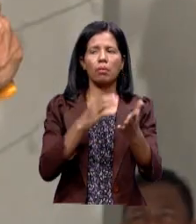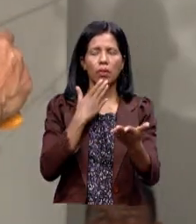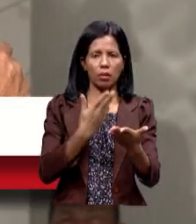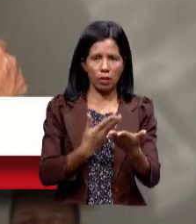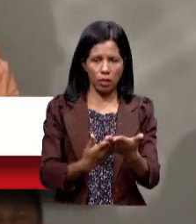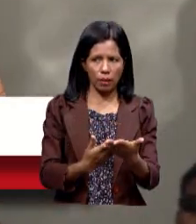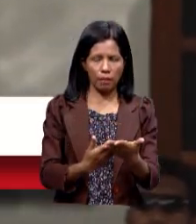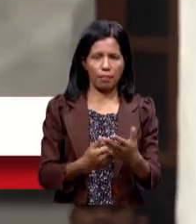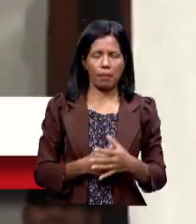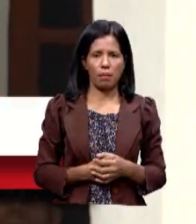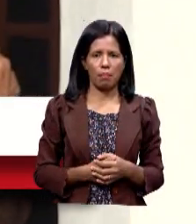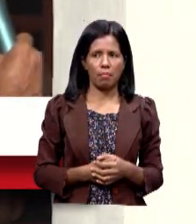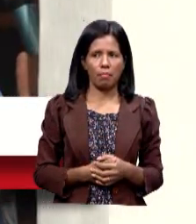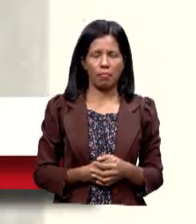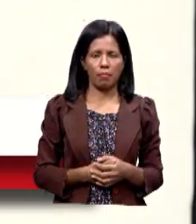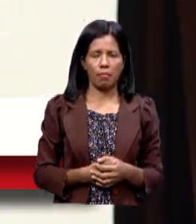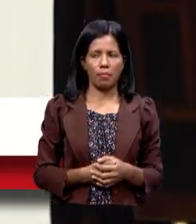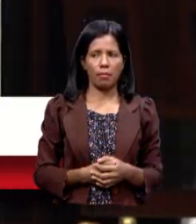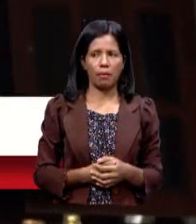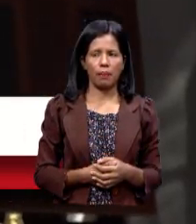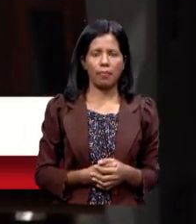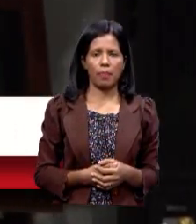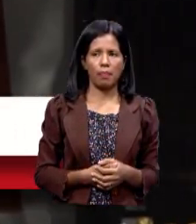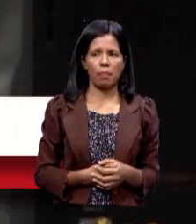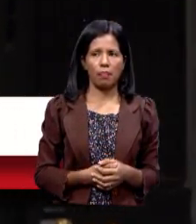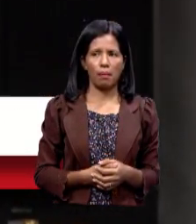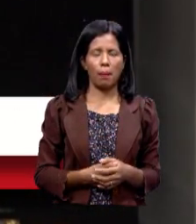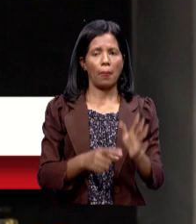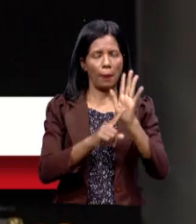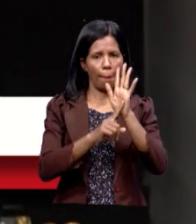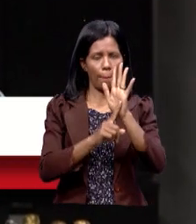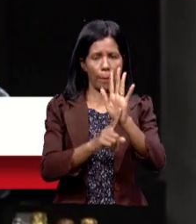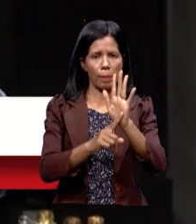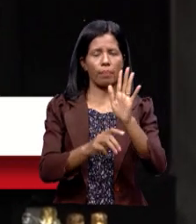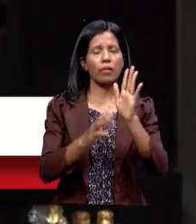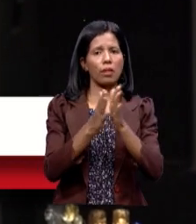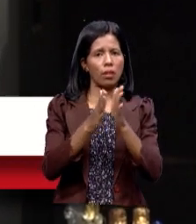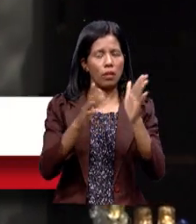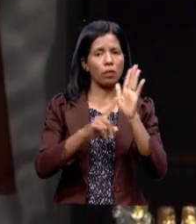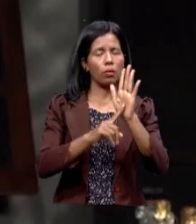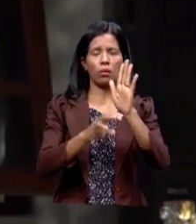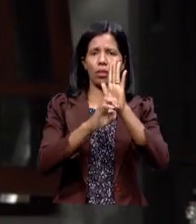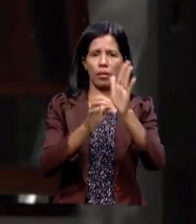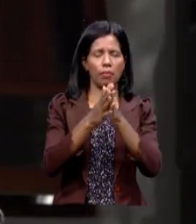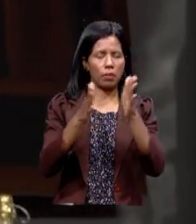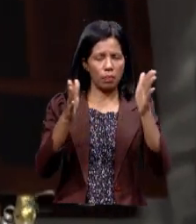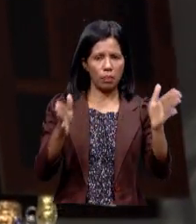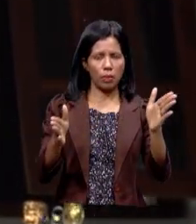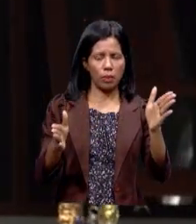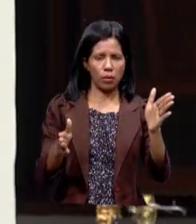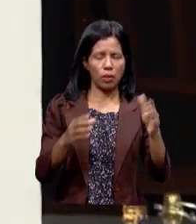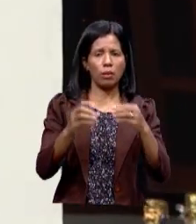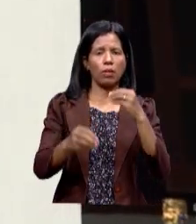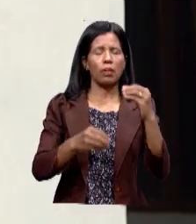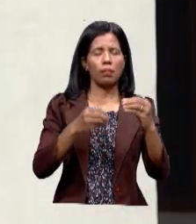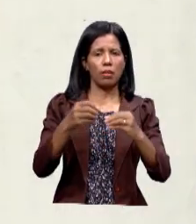halbel de anone. Bebe sa exemplu bote tevzida. Da fraternidade